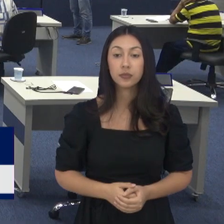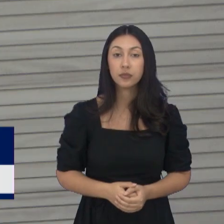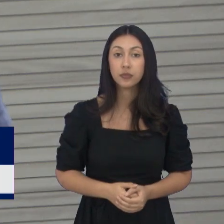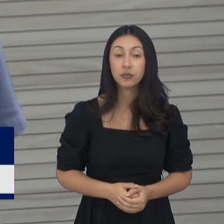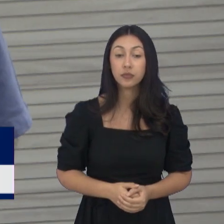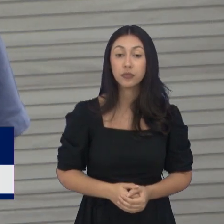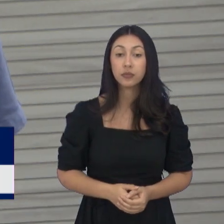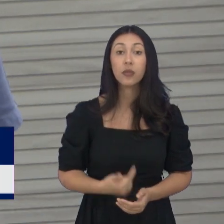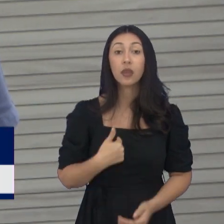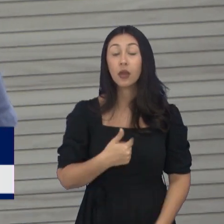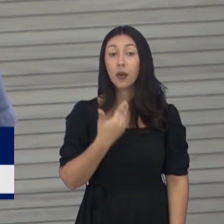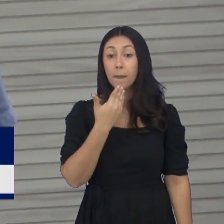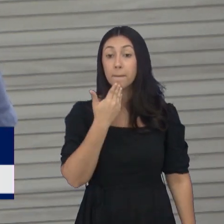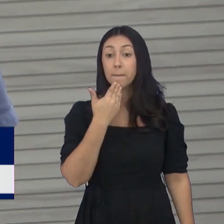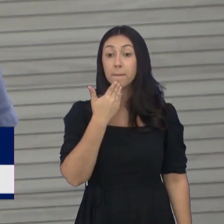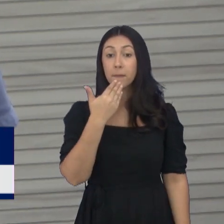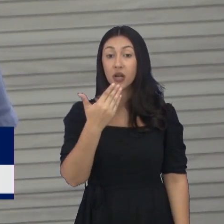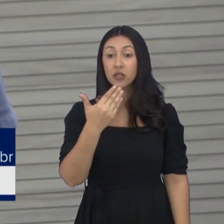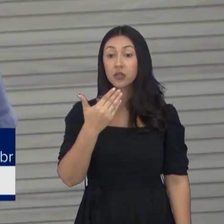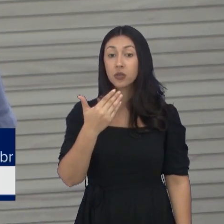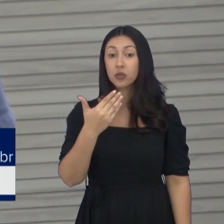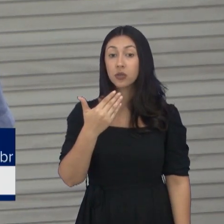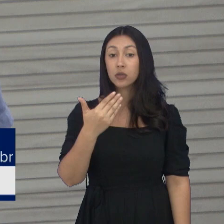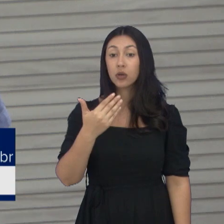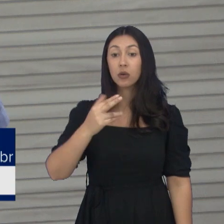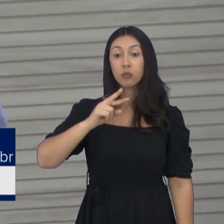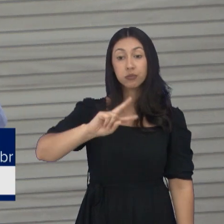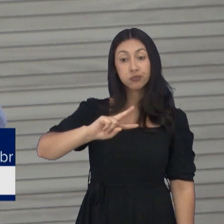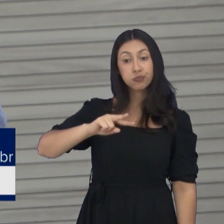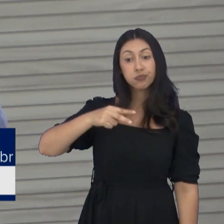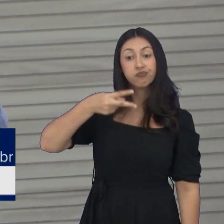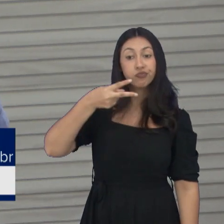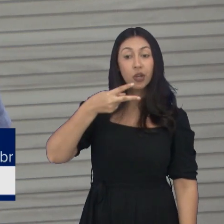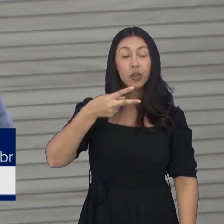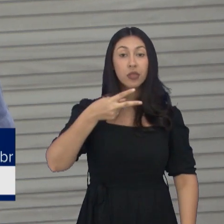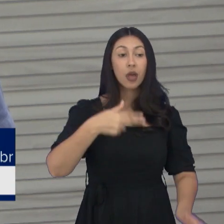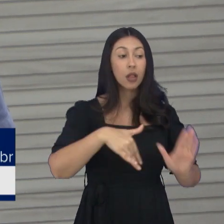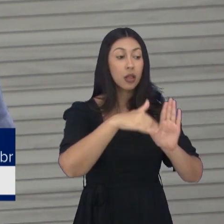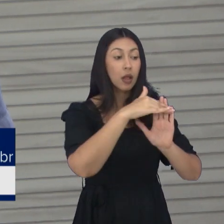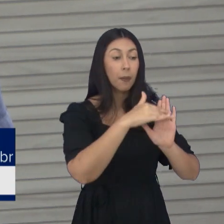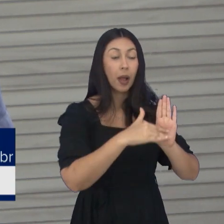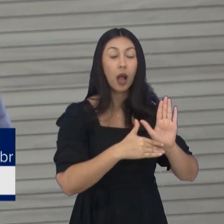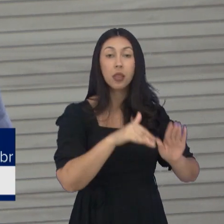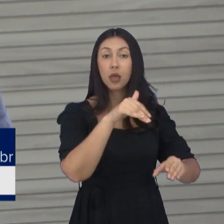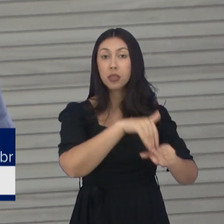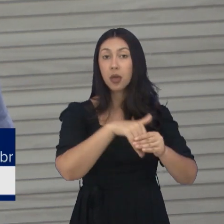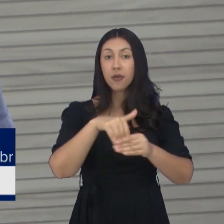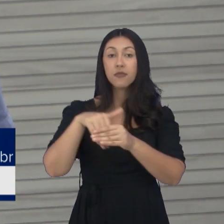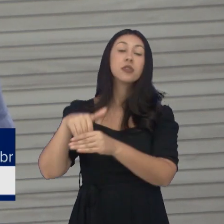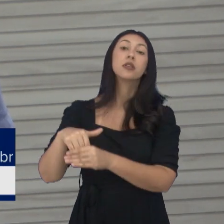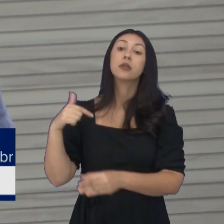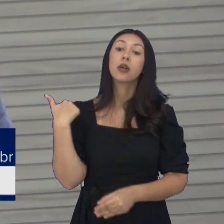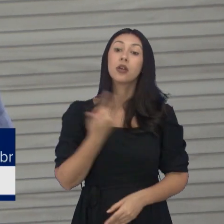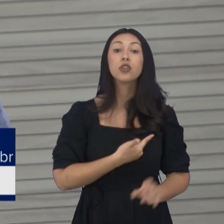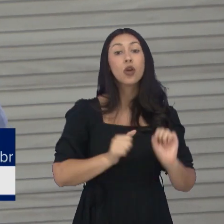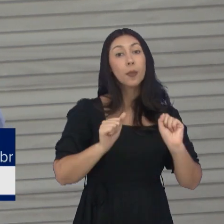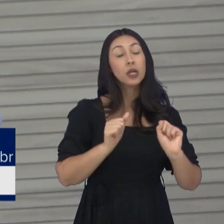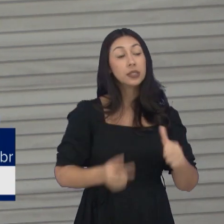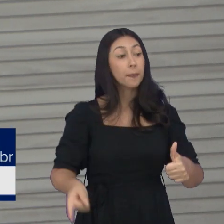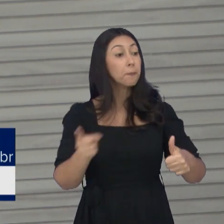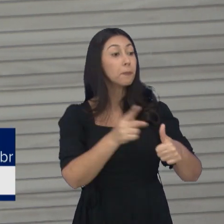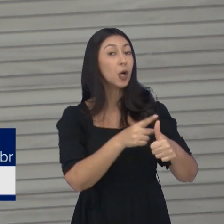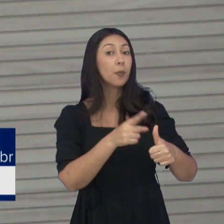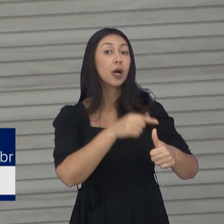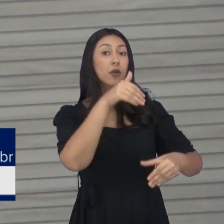Senhor presidente, solicito a inversão da ordem da votação dos processos do rito ordinário para que possamos votar primeiramente